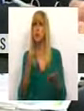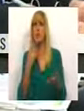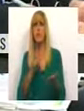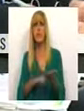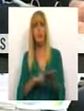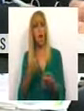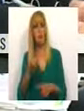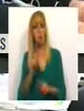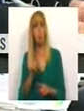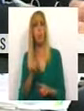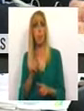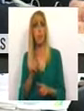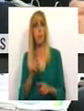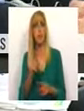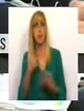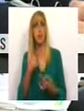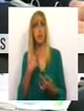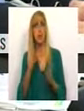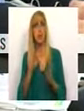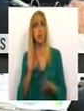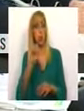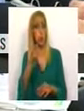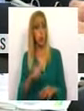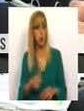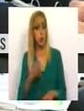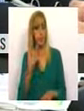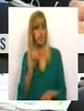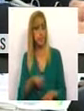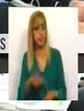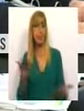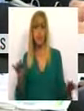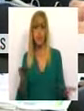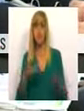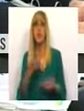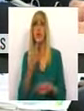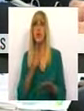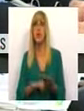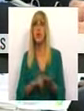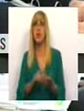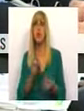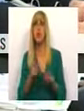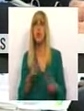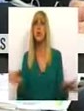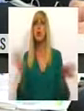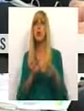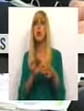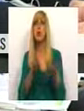verdadeiro. E eu vou ter de o corrigir. A verdade dos factos é esta,